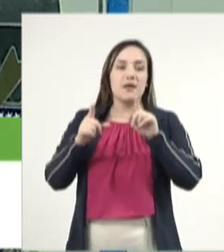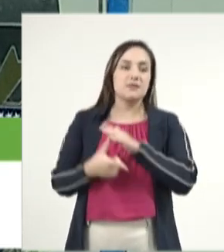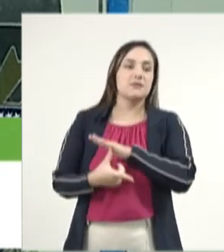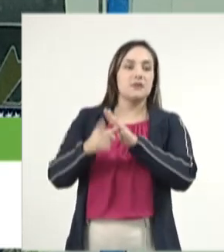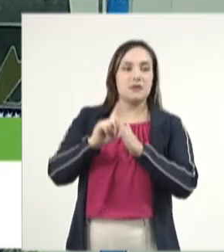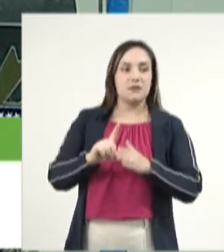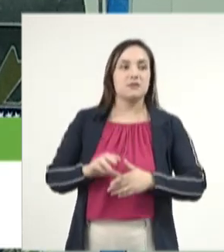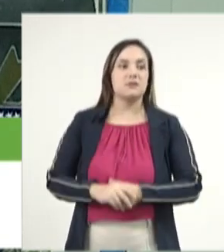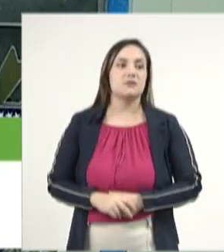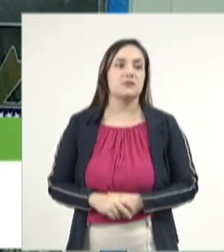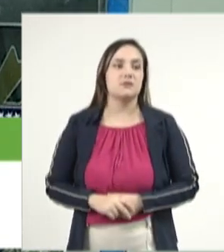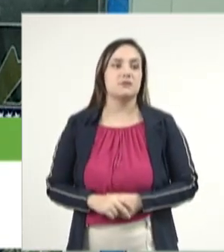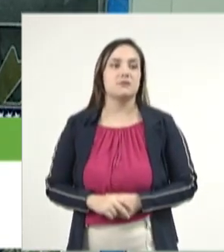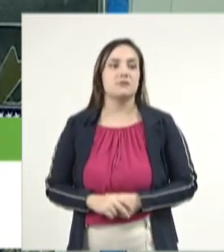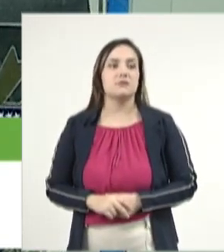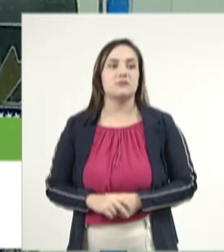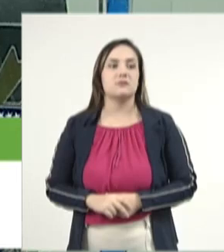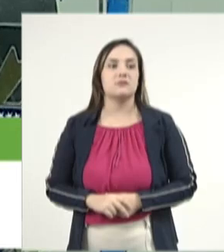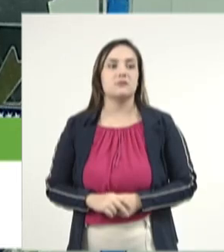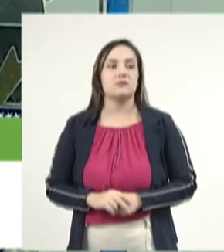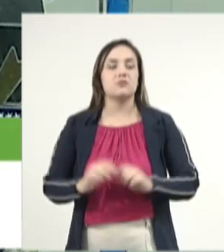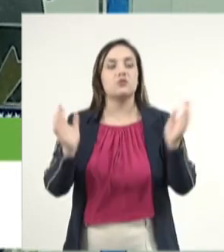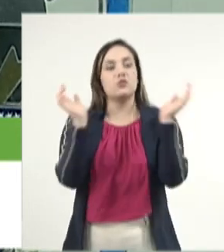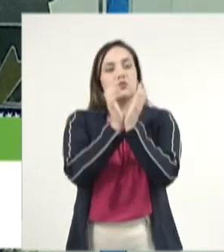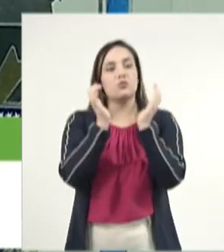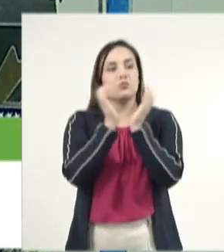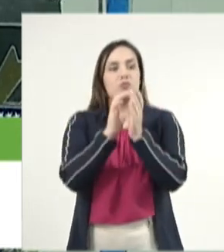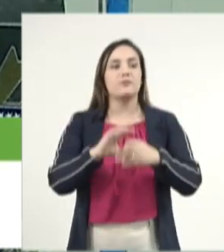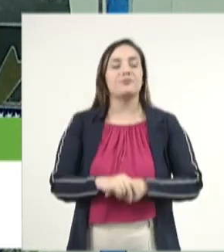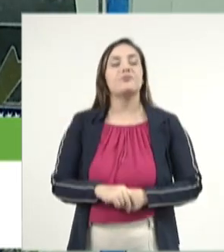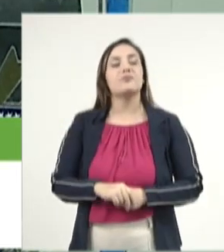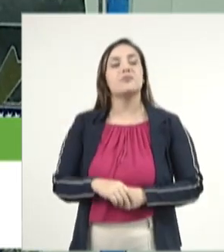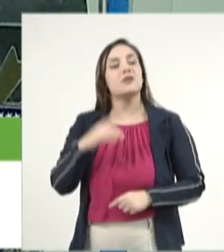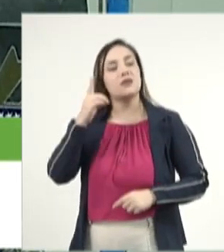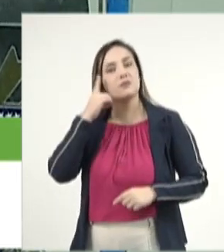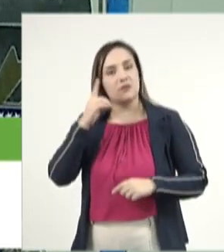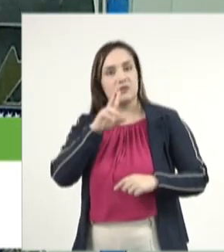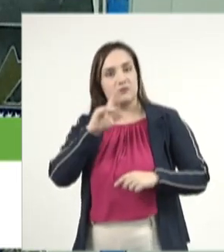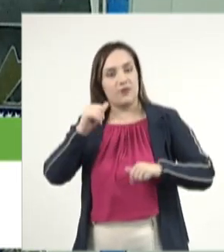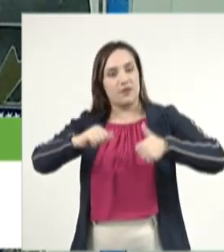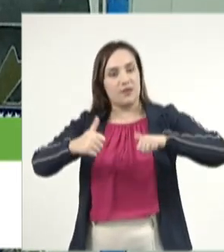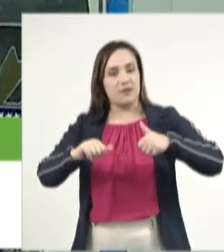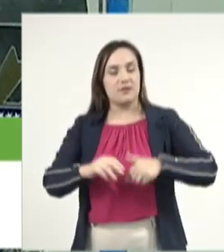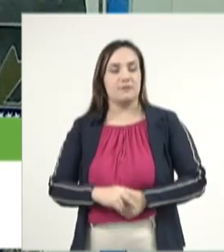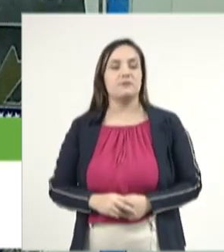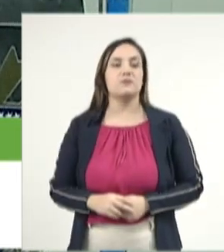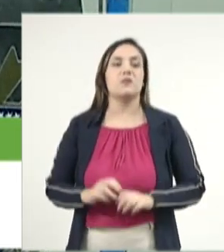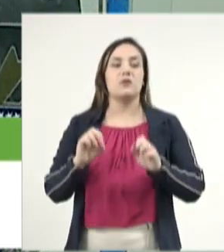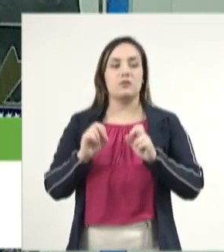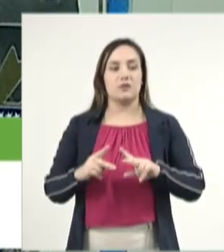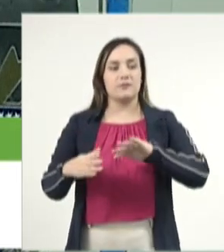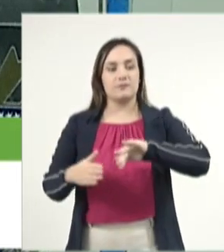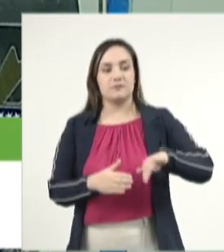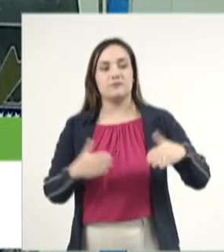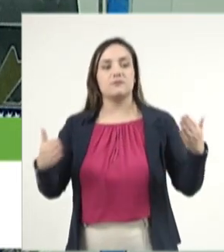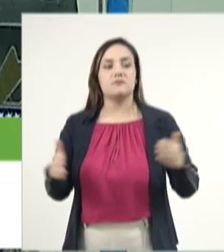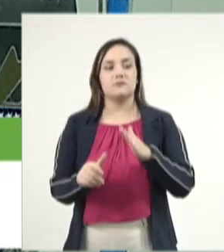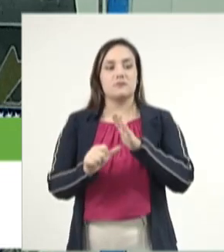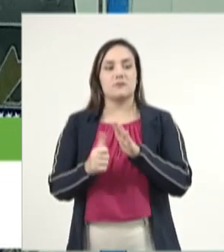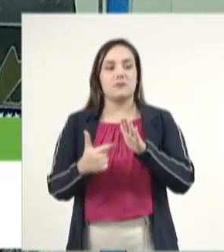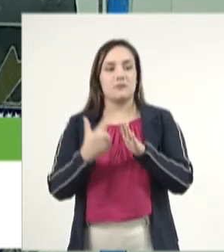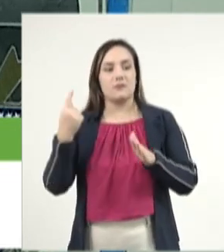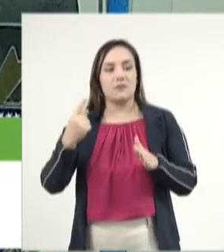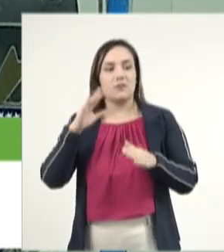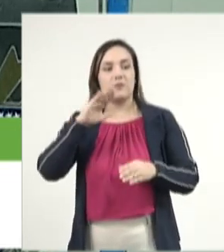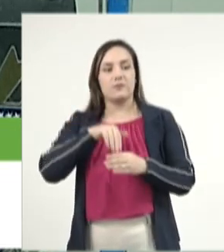segunda discussão para uma análise das comissões de mérito aqui da Assembleia Legislativa. Bom, o segundo item votado na sessão